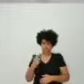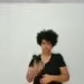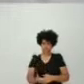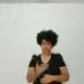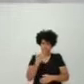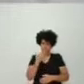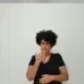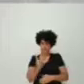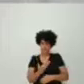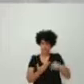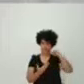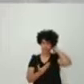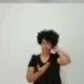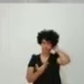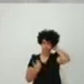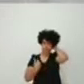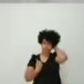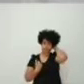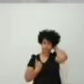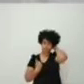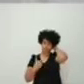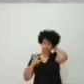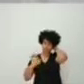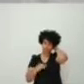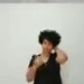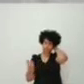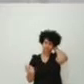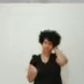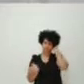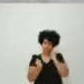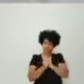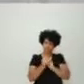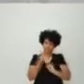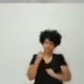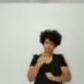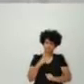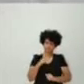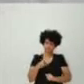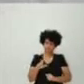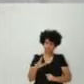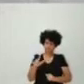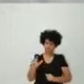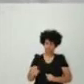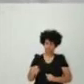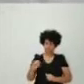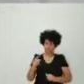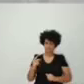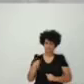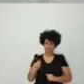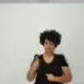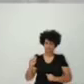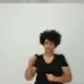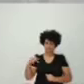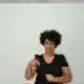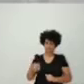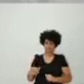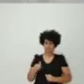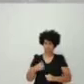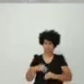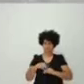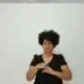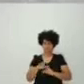que eu assino junto com o vereador Lelo Pagani nós colocamos várias sugestões já né então é a nossa